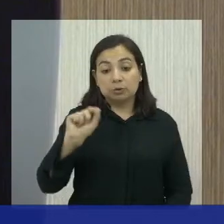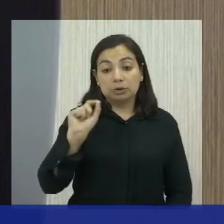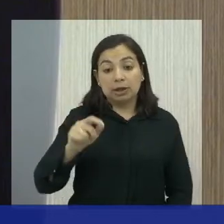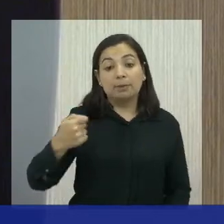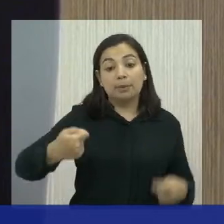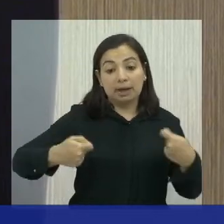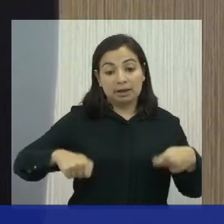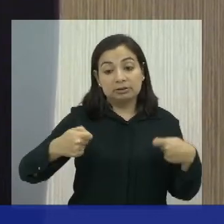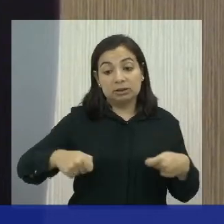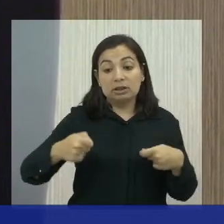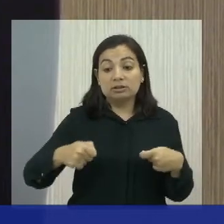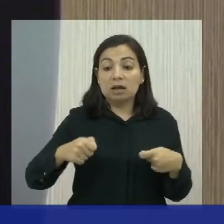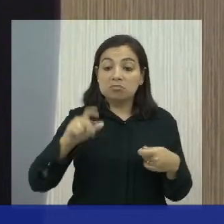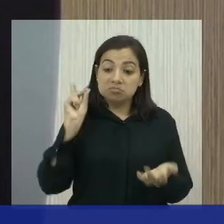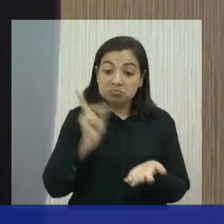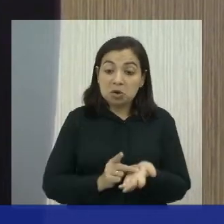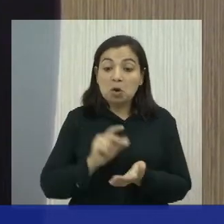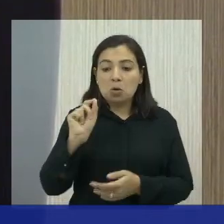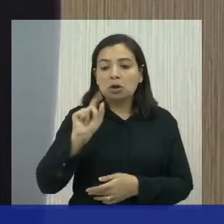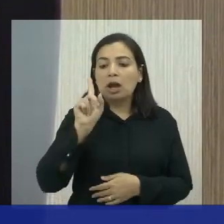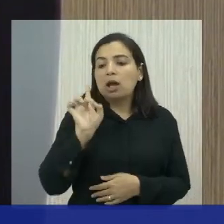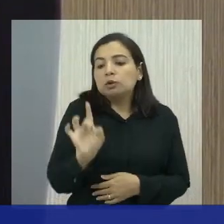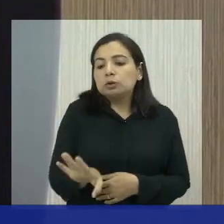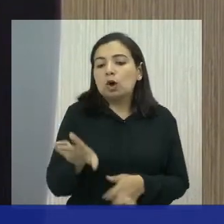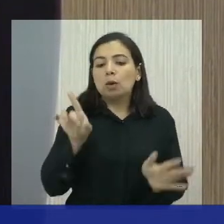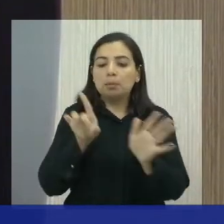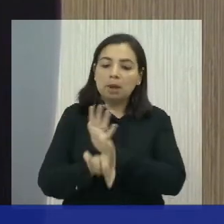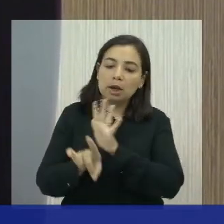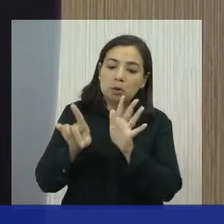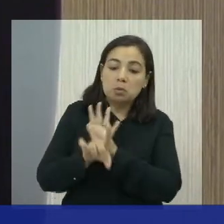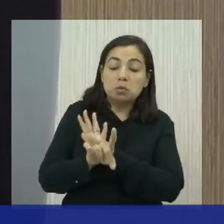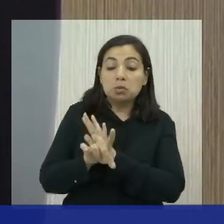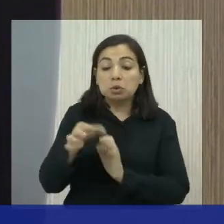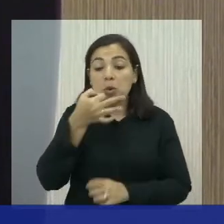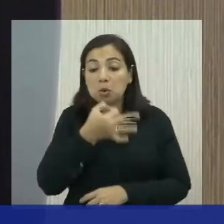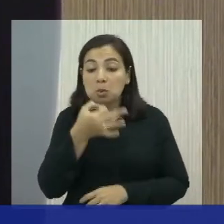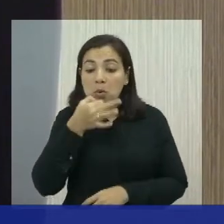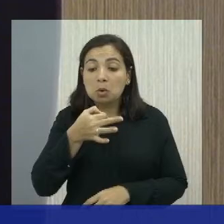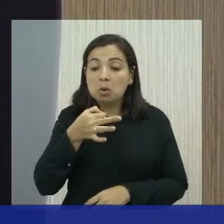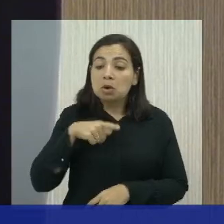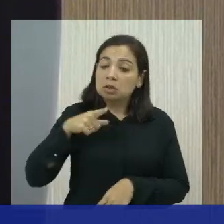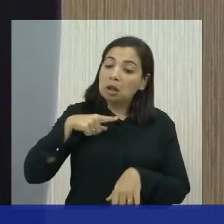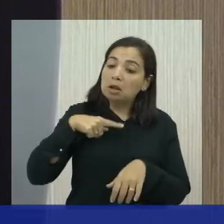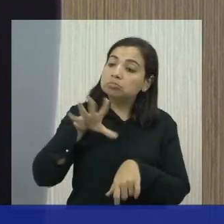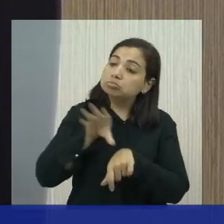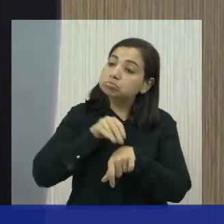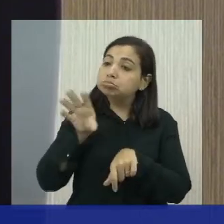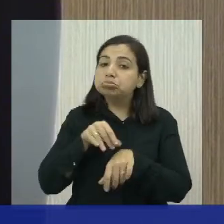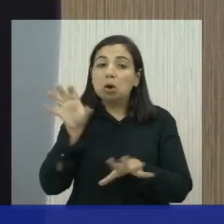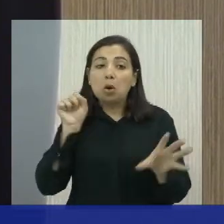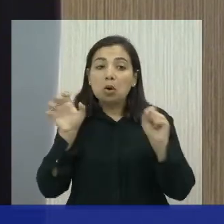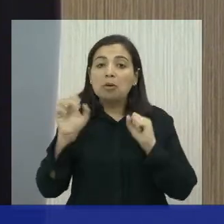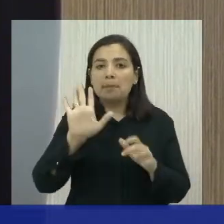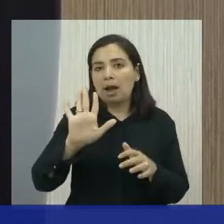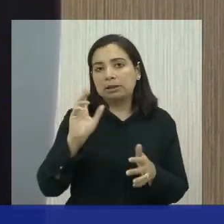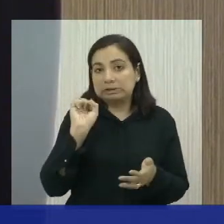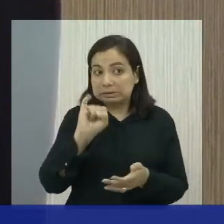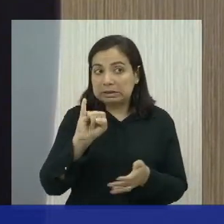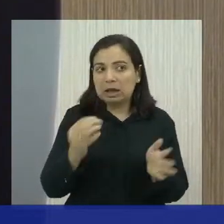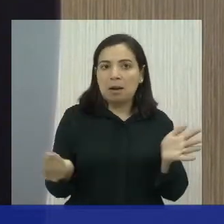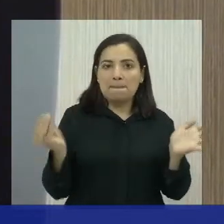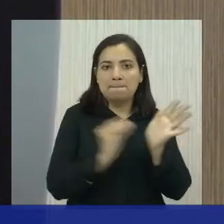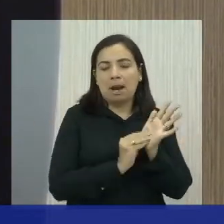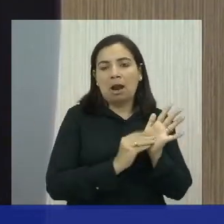vai ser consultivo, né, e não deliberativo. E o decreto-lei,